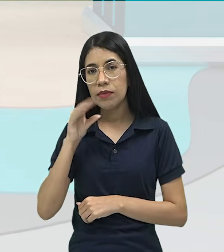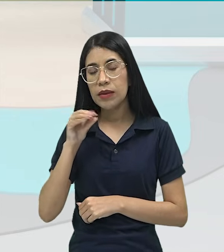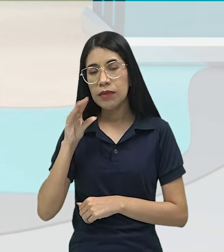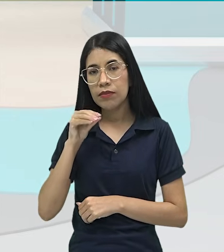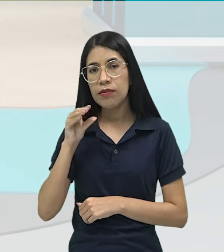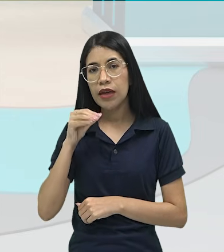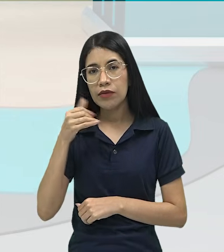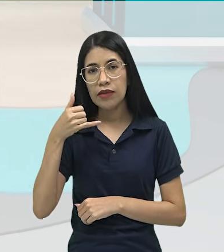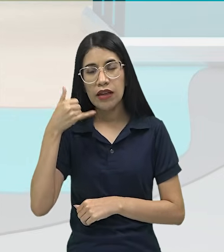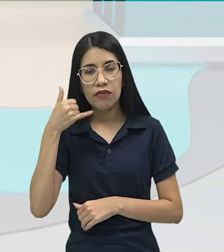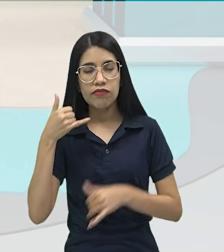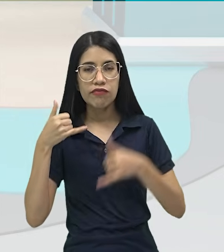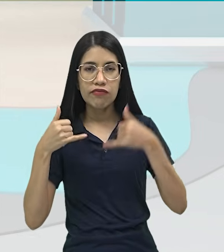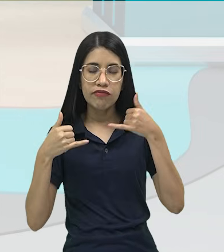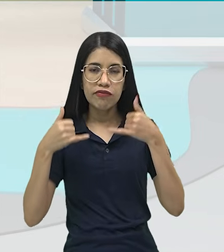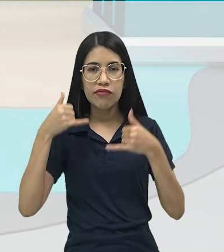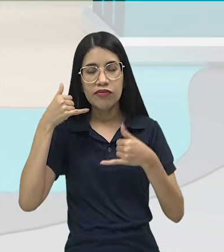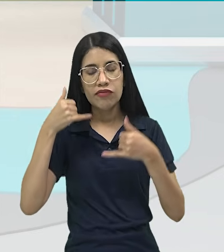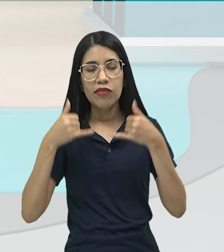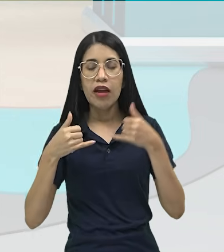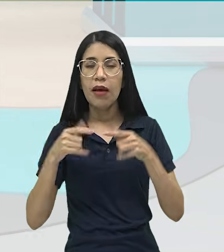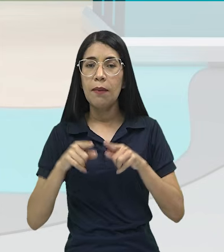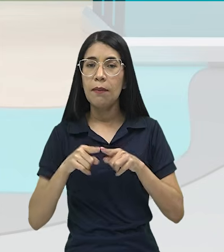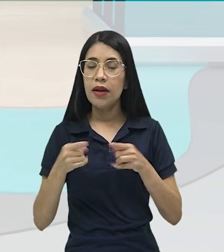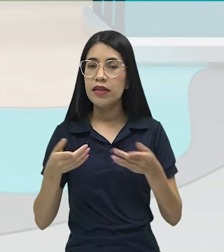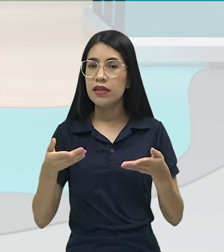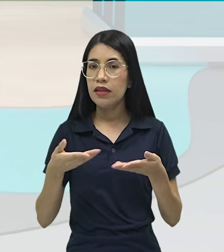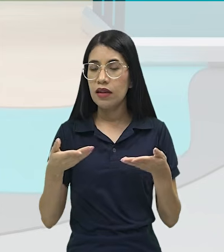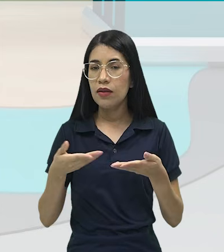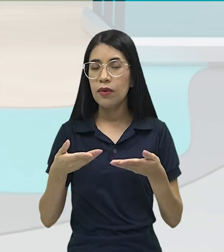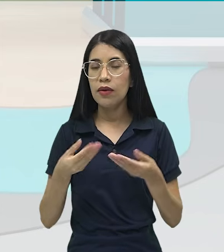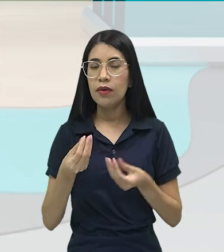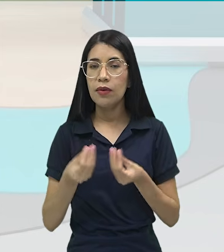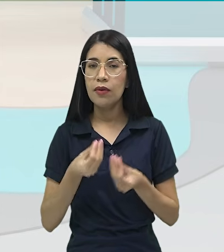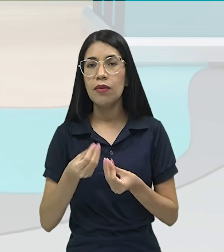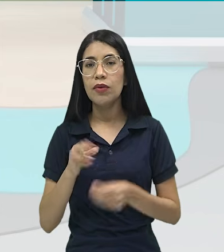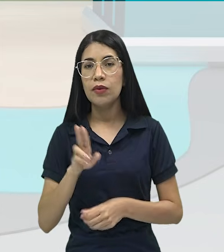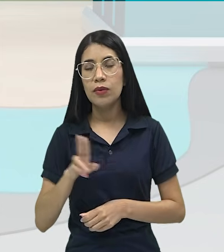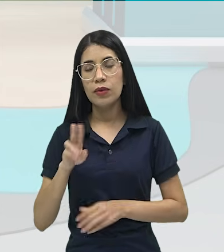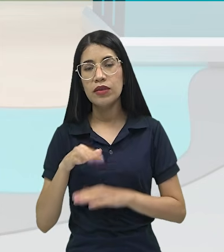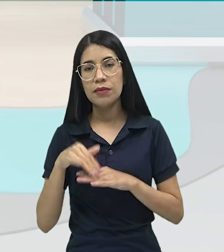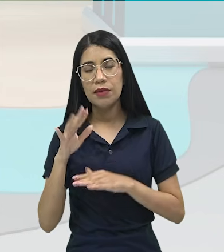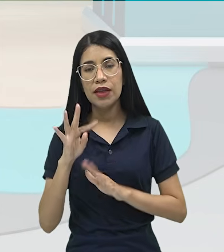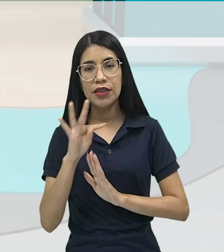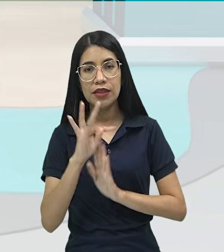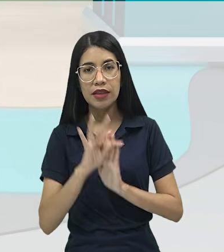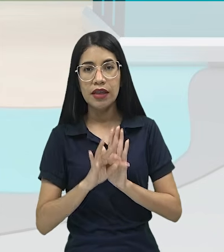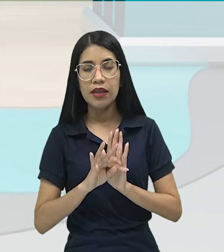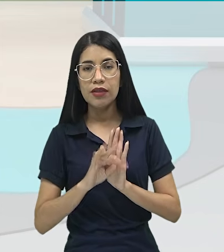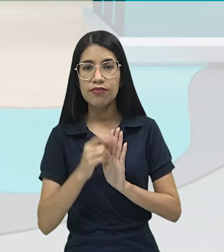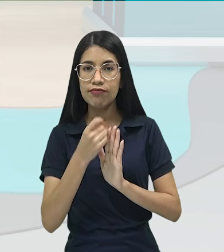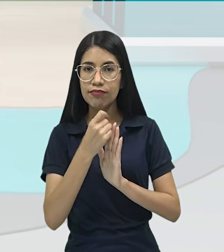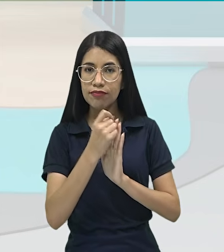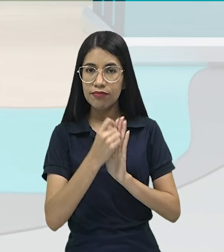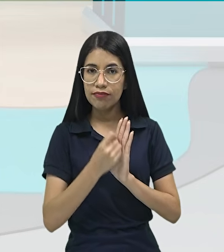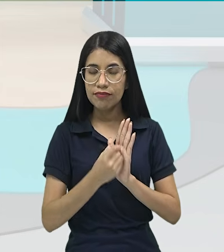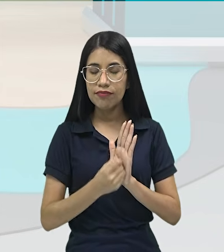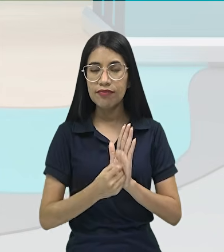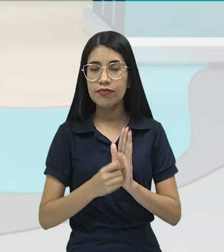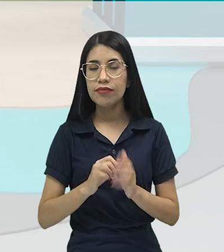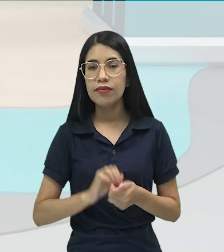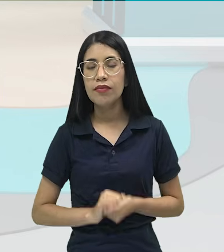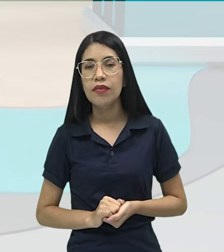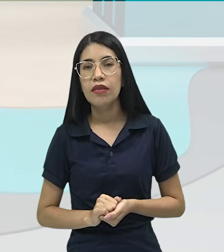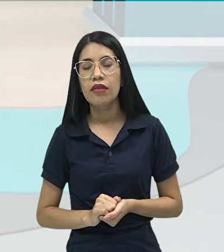conversavam, né? E agora é mais pela forma textual também, né?